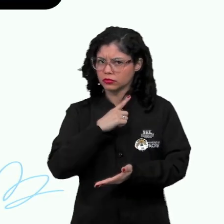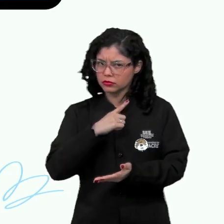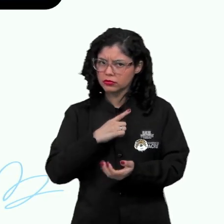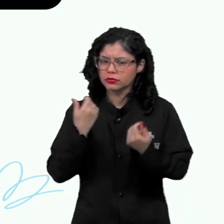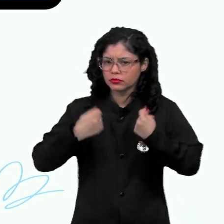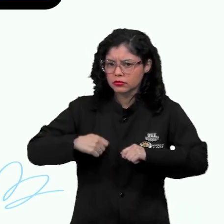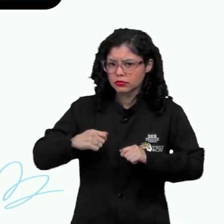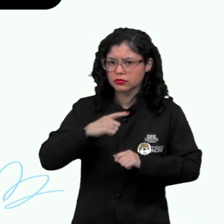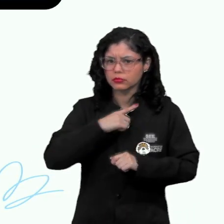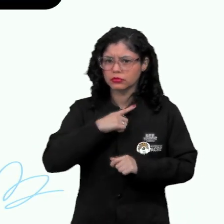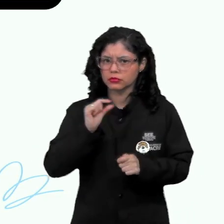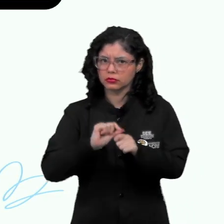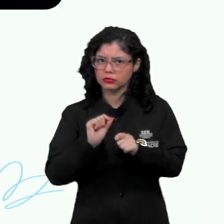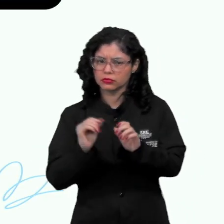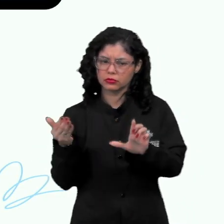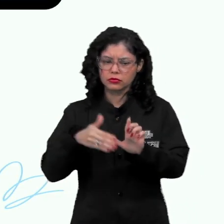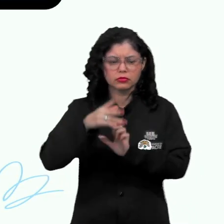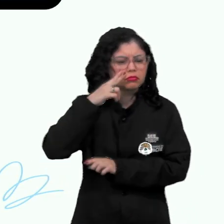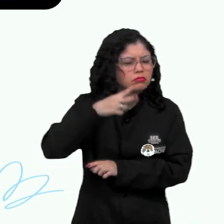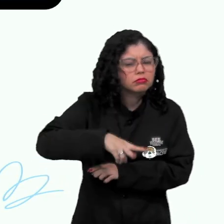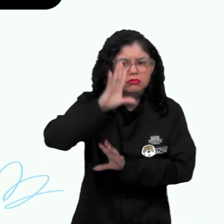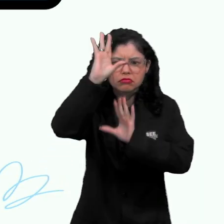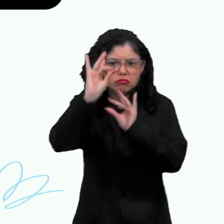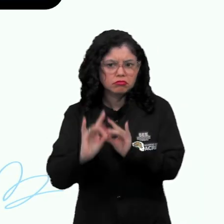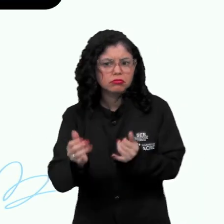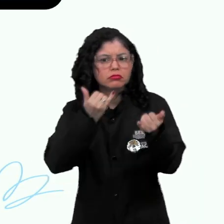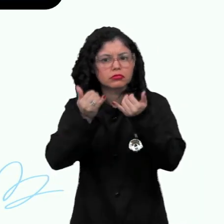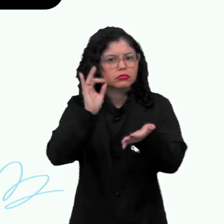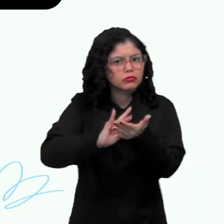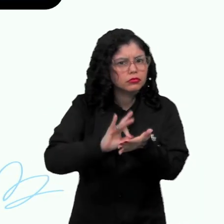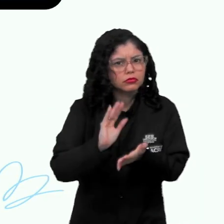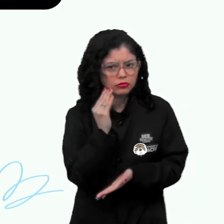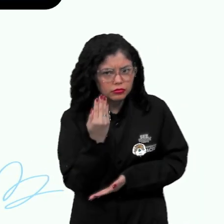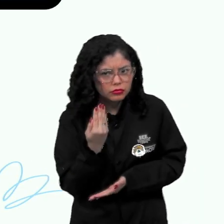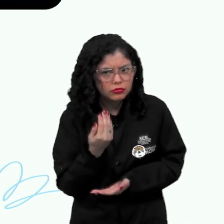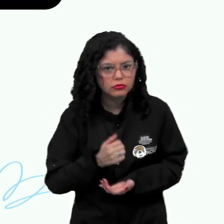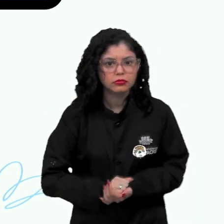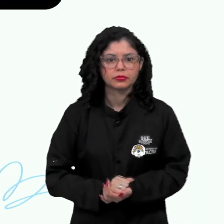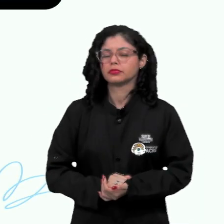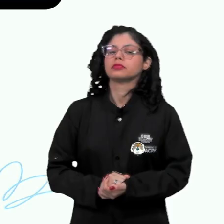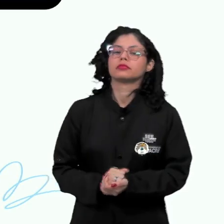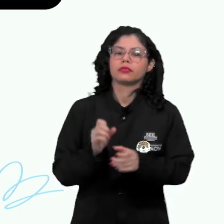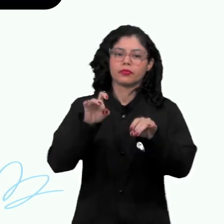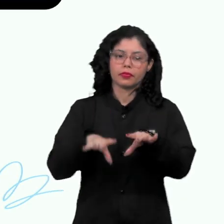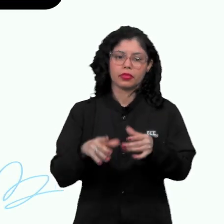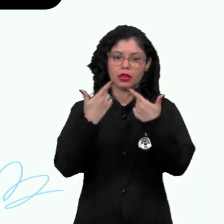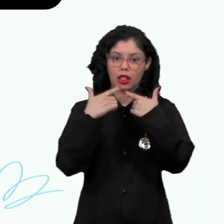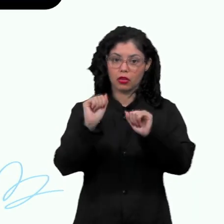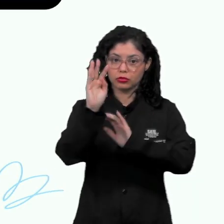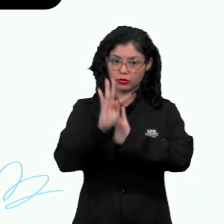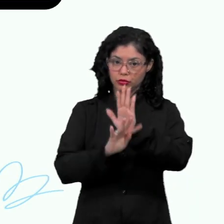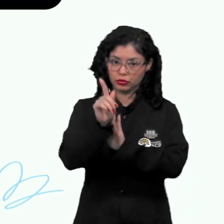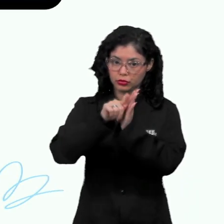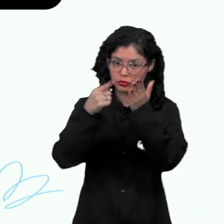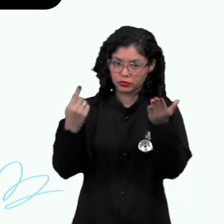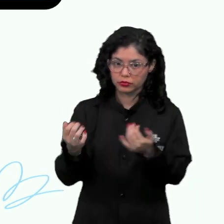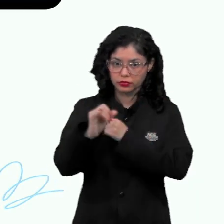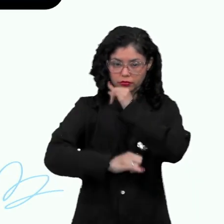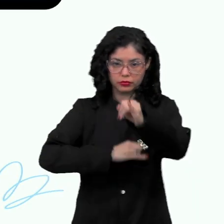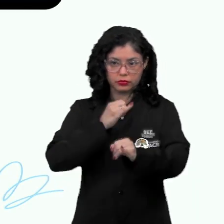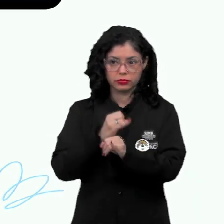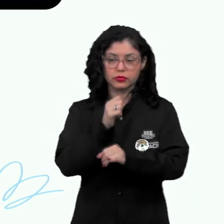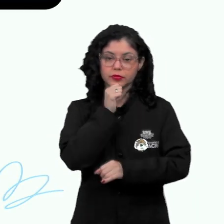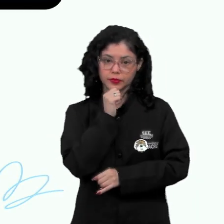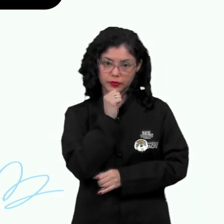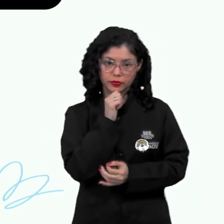credibilidade sem fazer essa checagem de informações? E por último, a linguagem dos textos jornalísticos